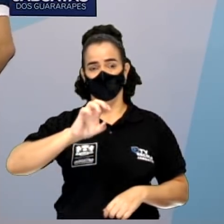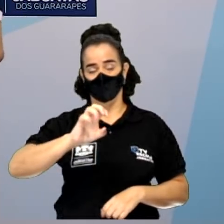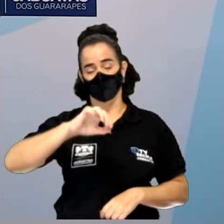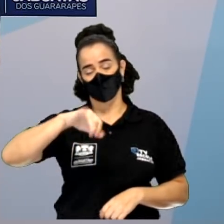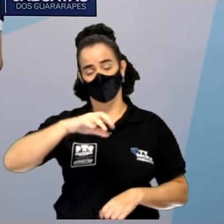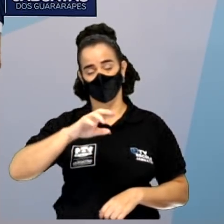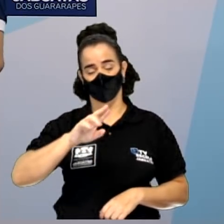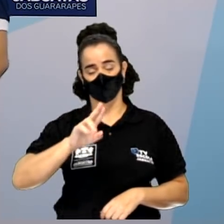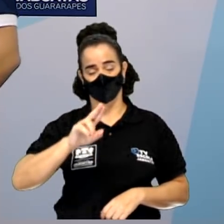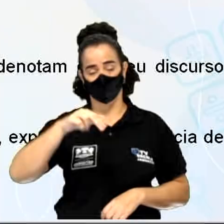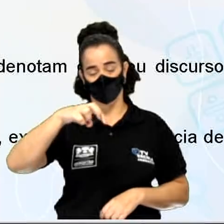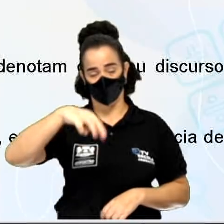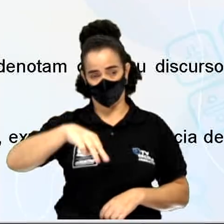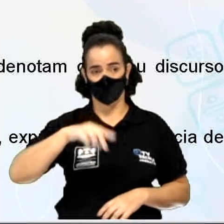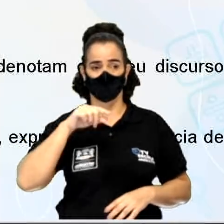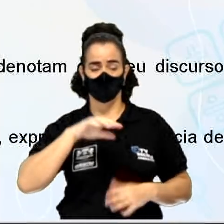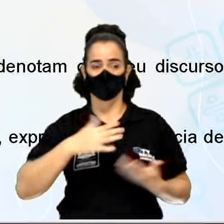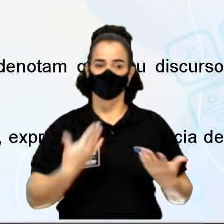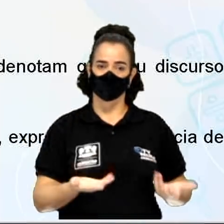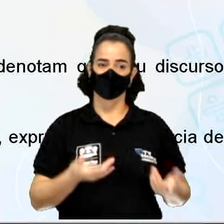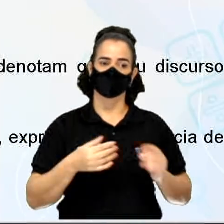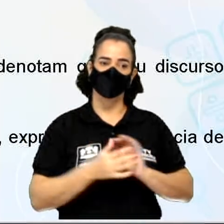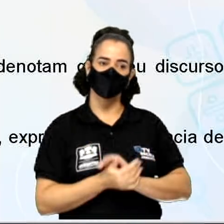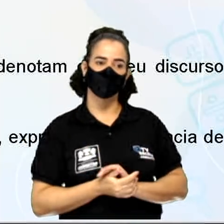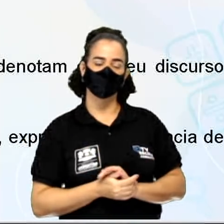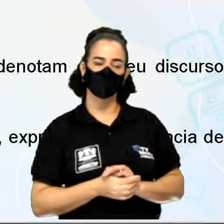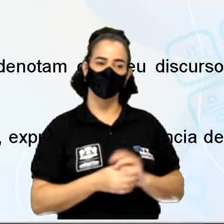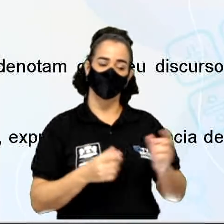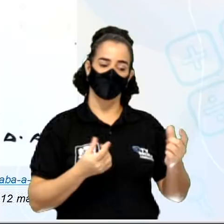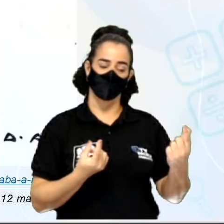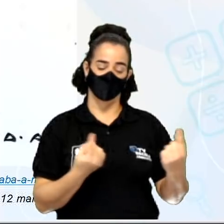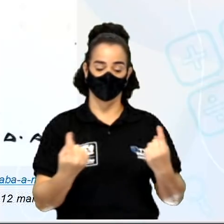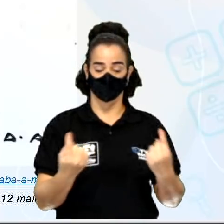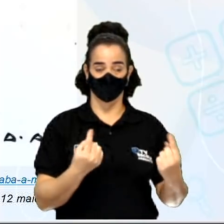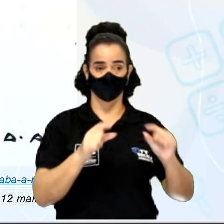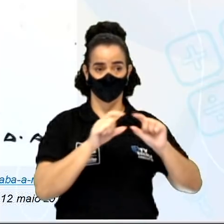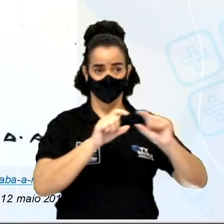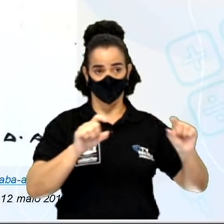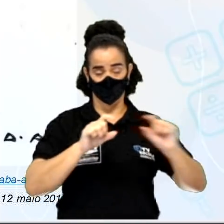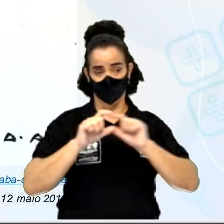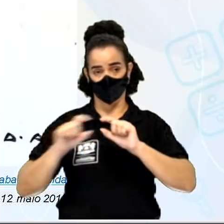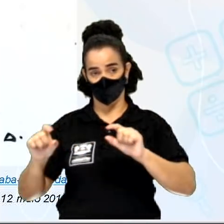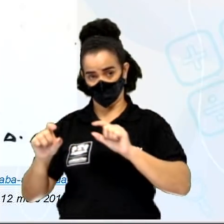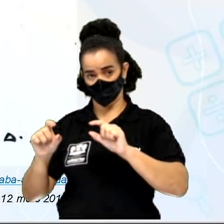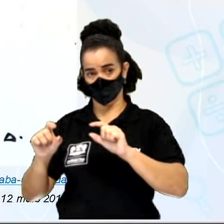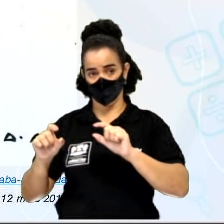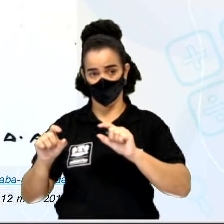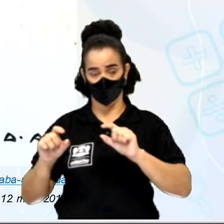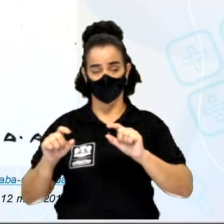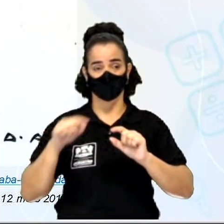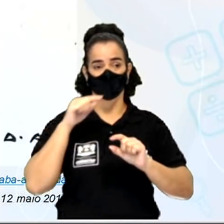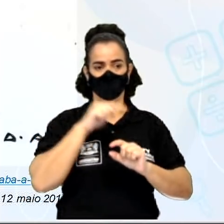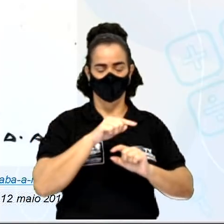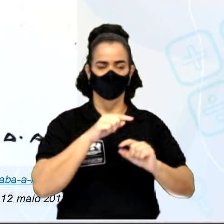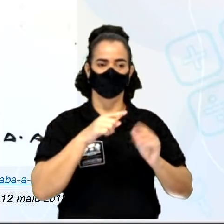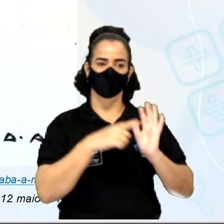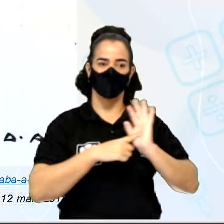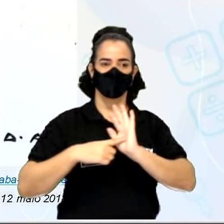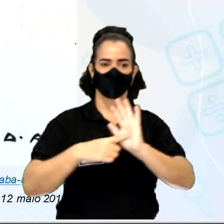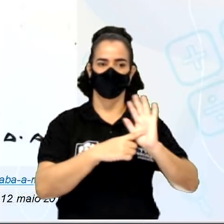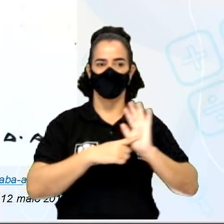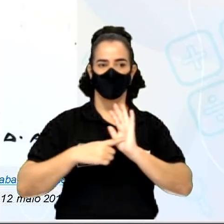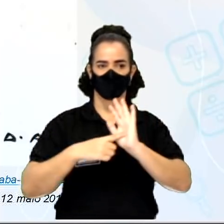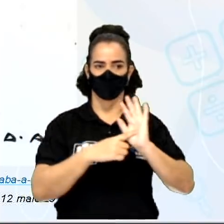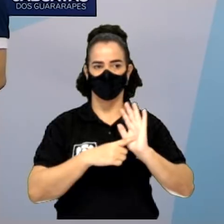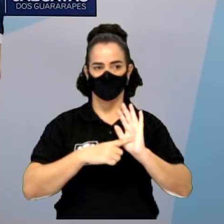forma, quando ele fala aqui pra gente, em ambas as orações, o sujeito aparece após o verbo, isso daí é uma verdade, né? Porque ele pergunta